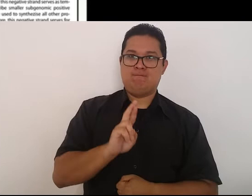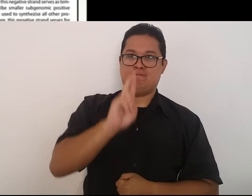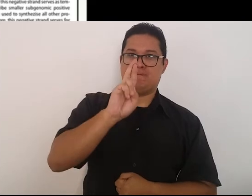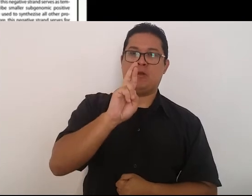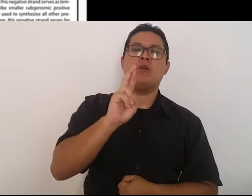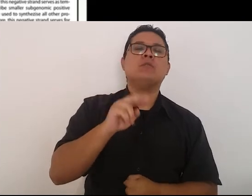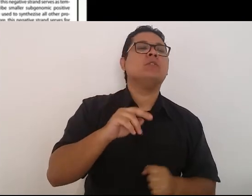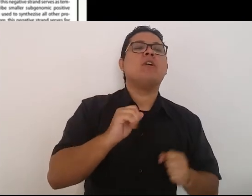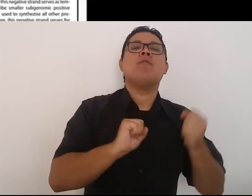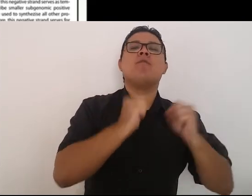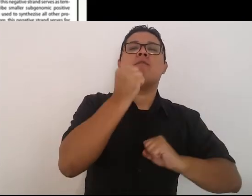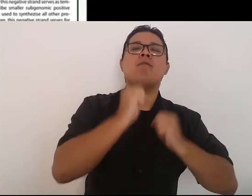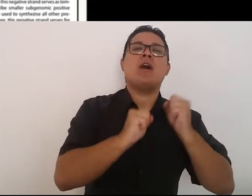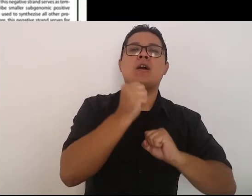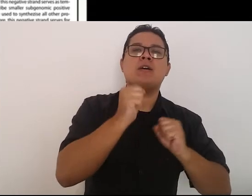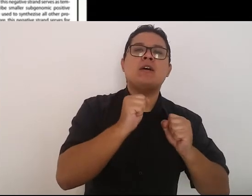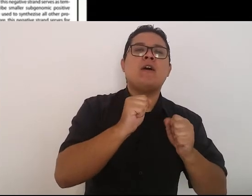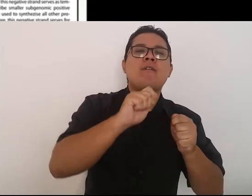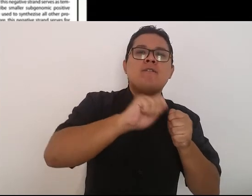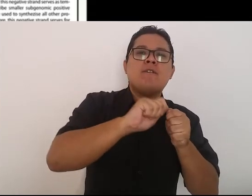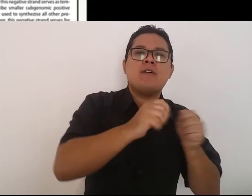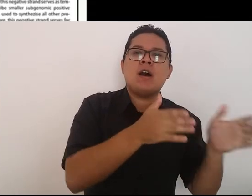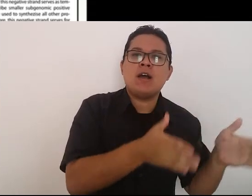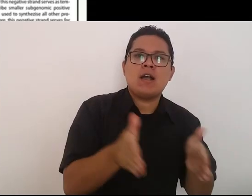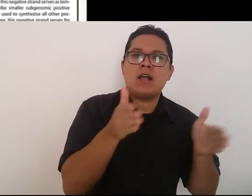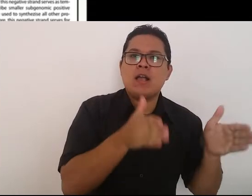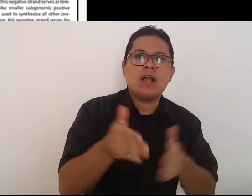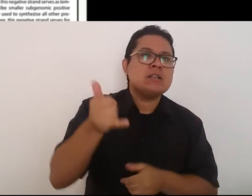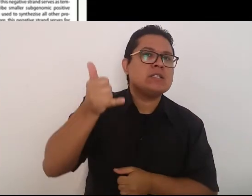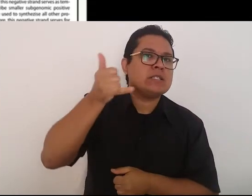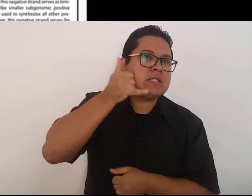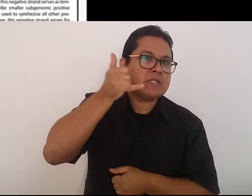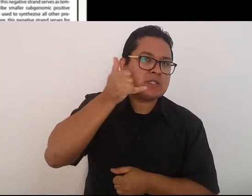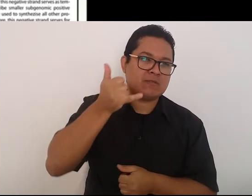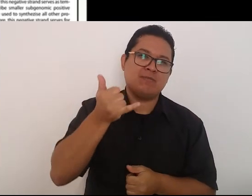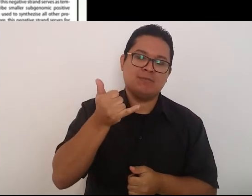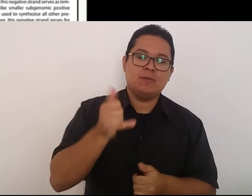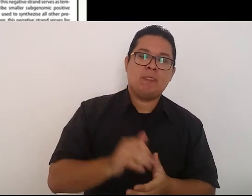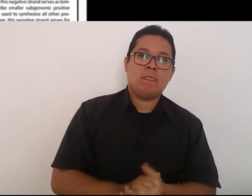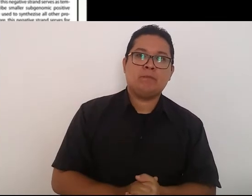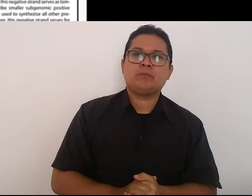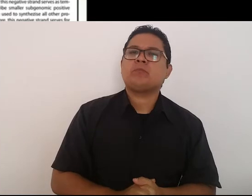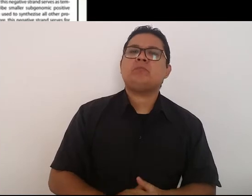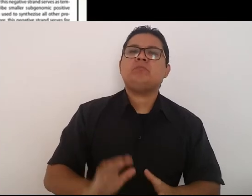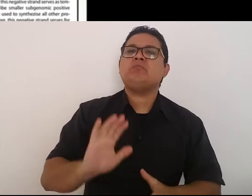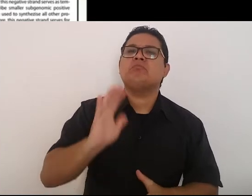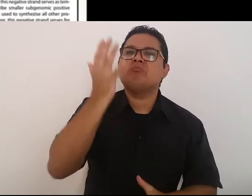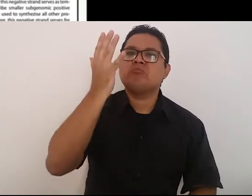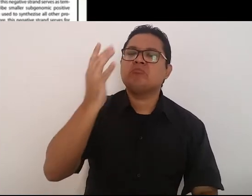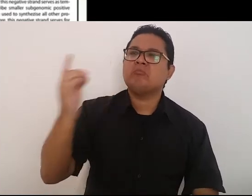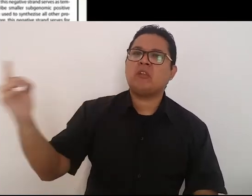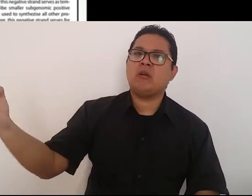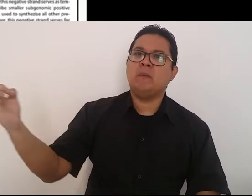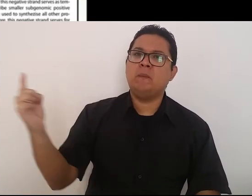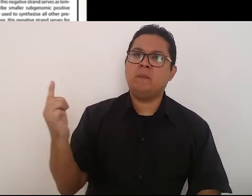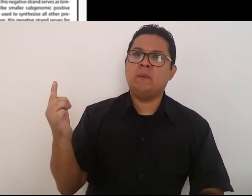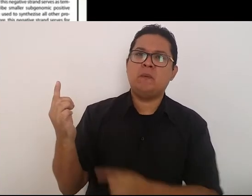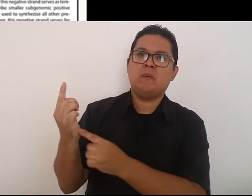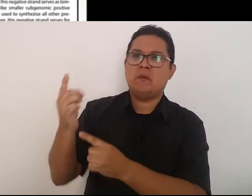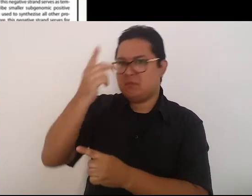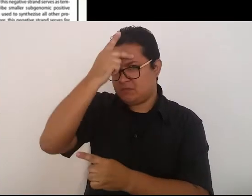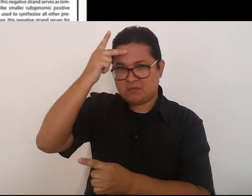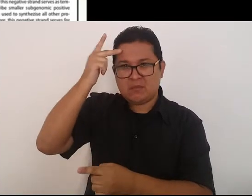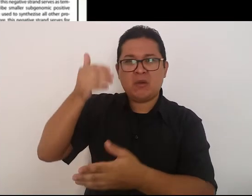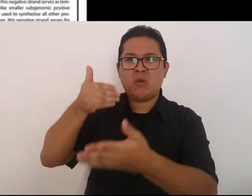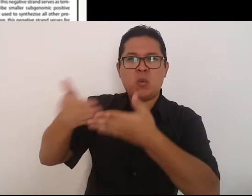cara com uma receita para fazer um outro celular, que não é o que a sua fábrica fabrica, enfia essa receita